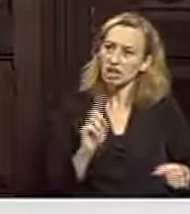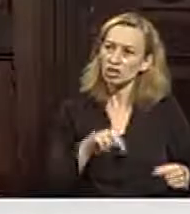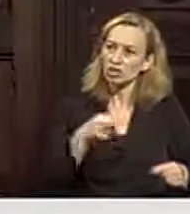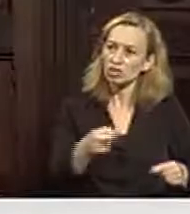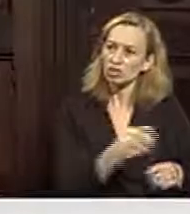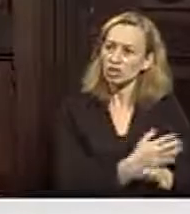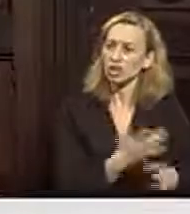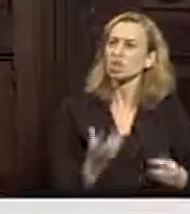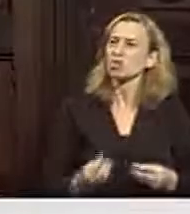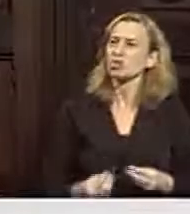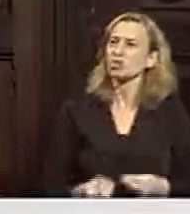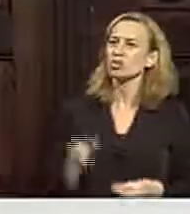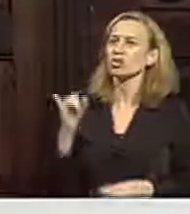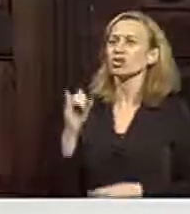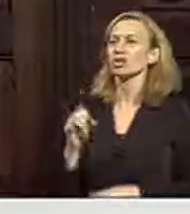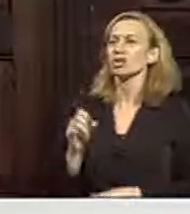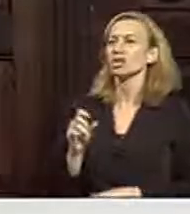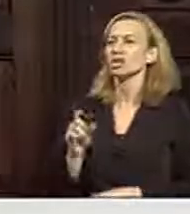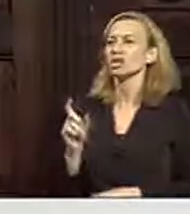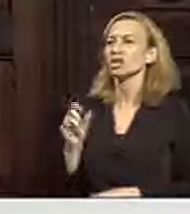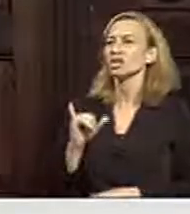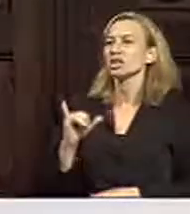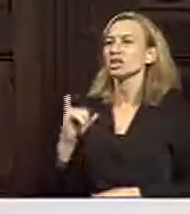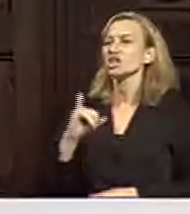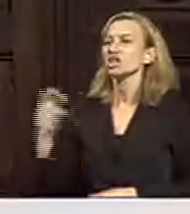cidade? Que é isso, Crivella?